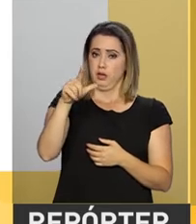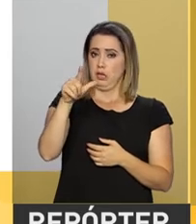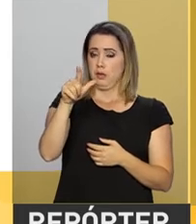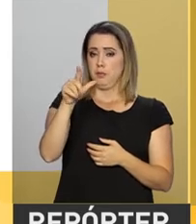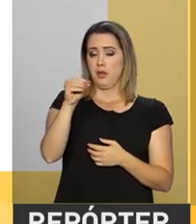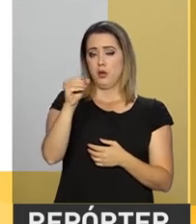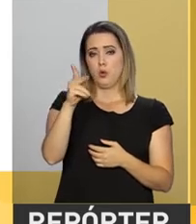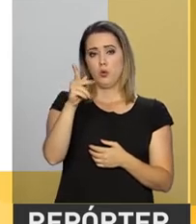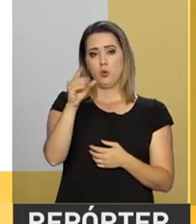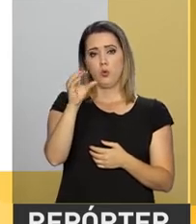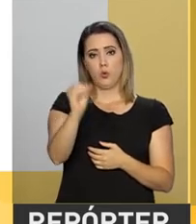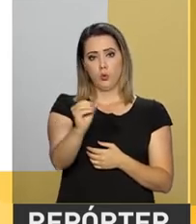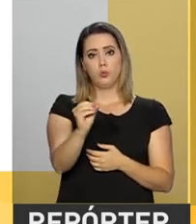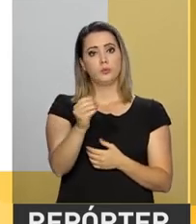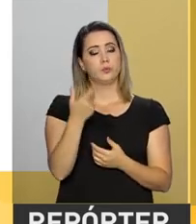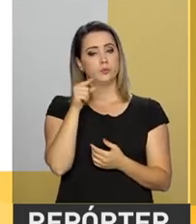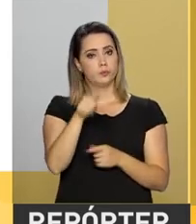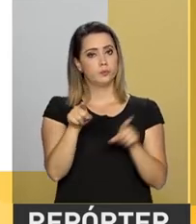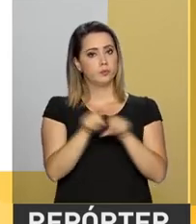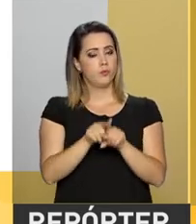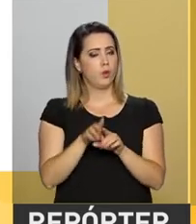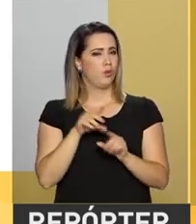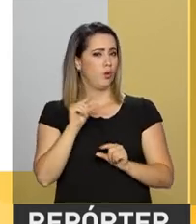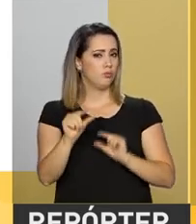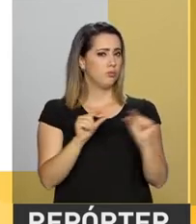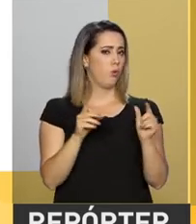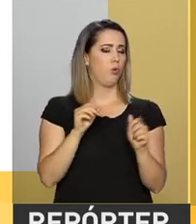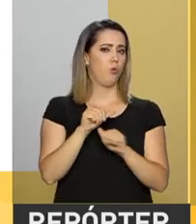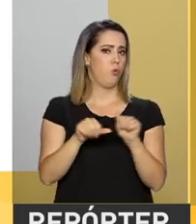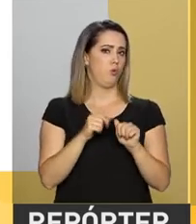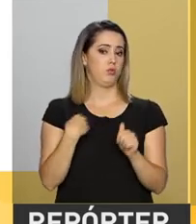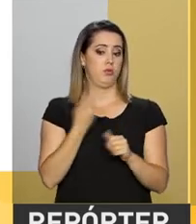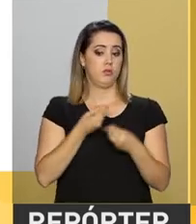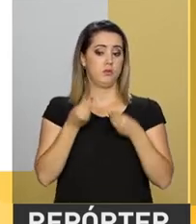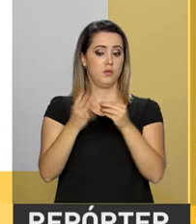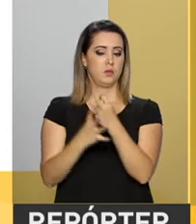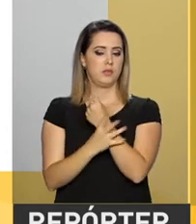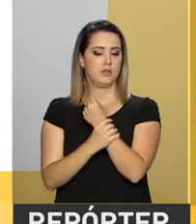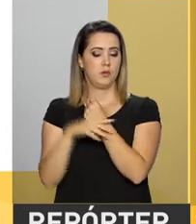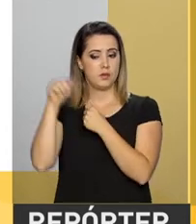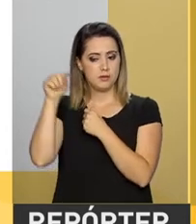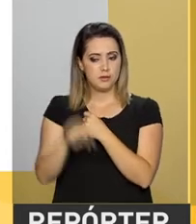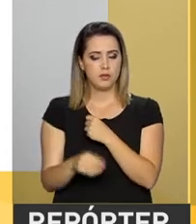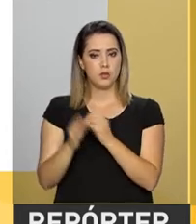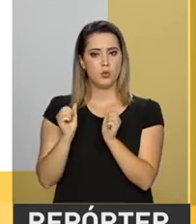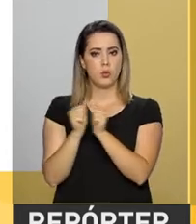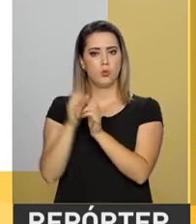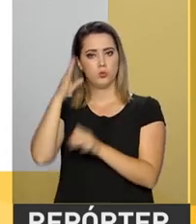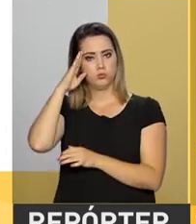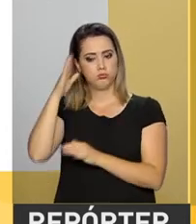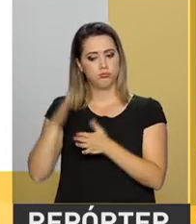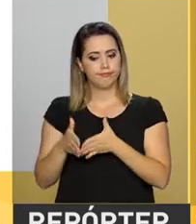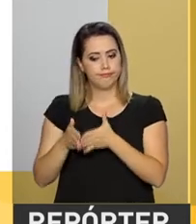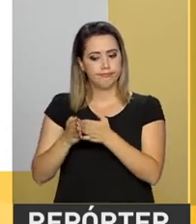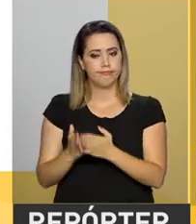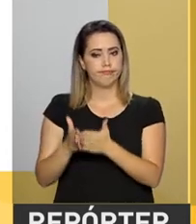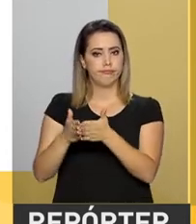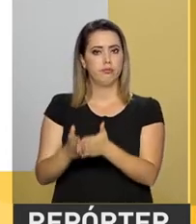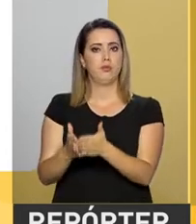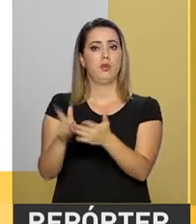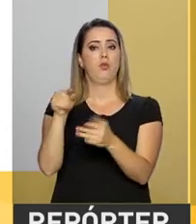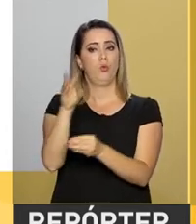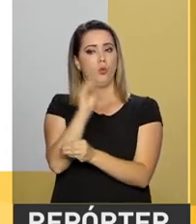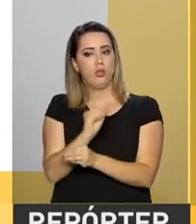dos Alcatrazes. Portanto, pouquíssimo muda, nós vamos continuar garantindo a segurança aqui através da Marinha, nós vamos assegurar, portanto,